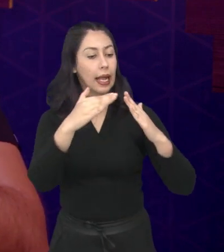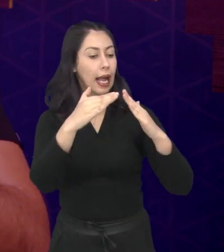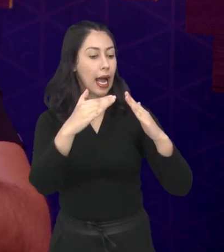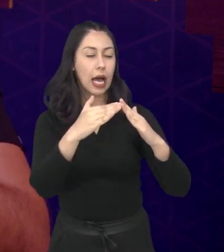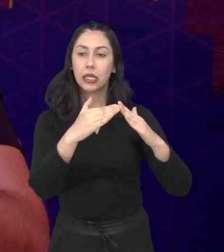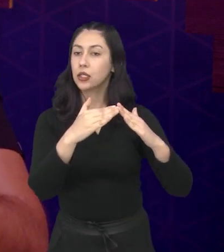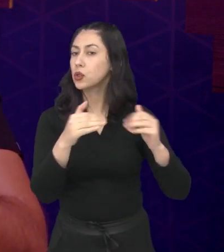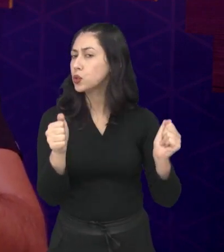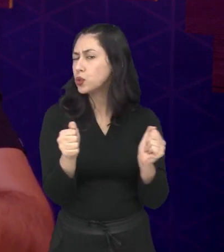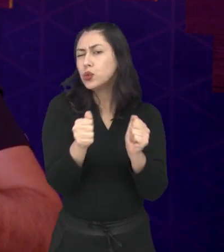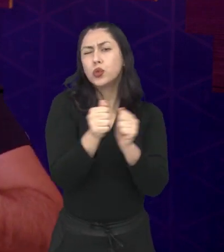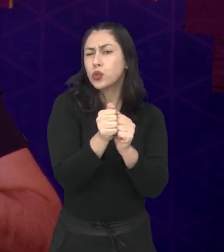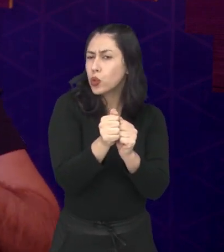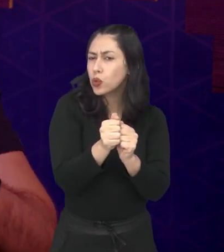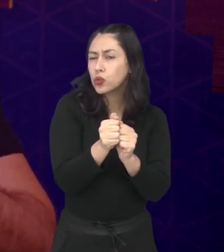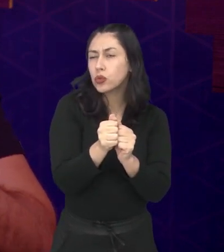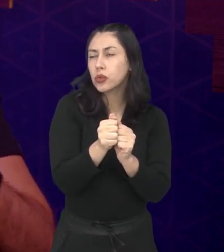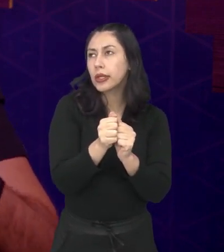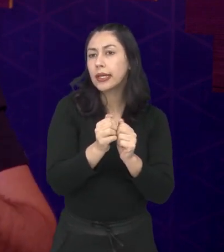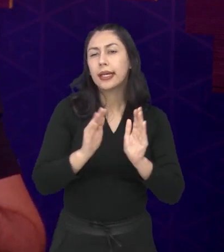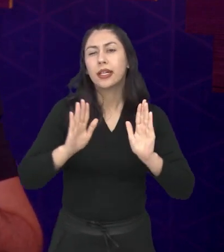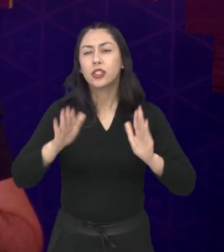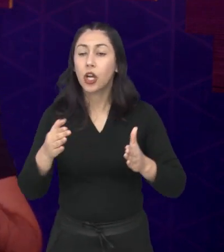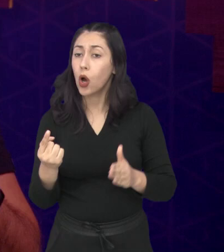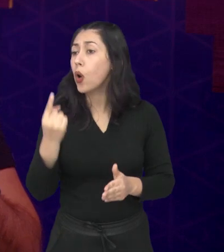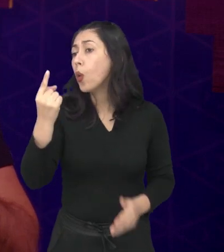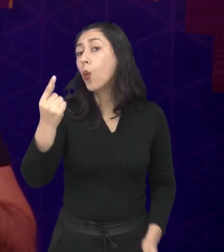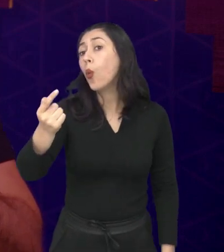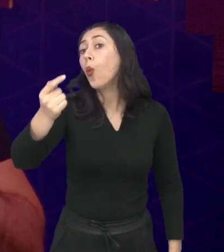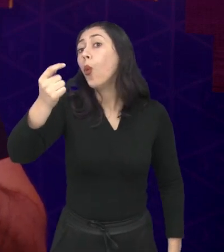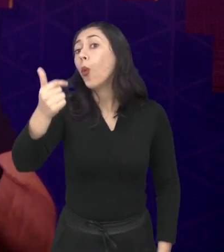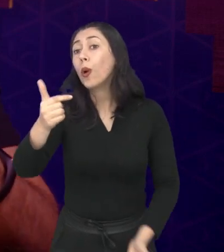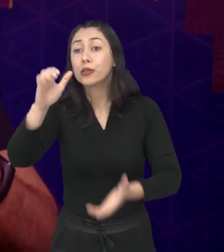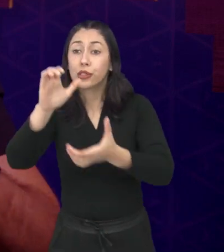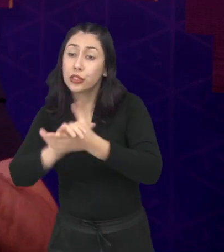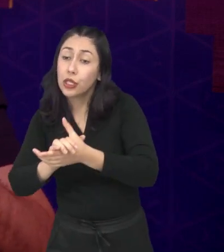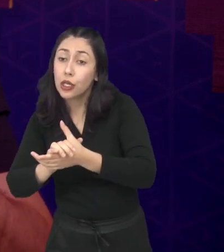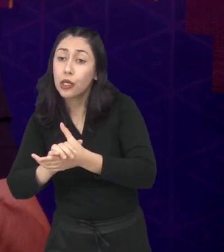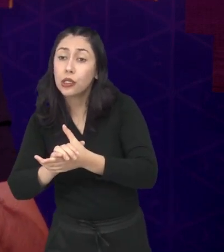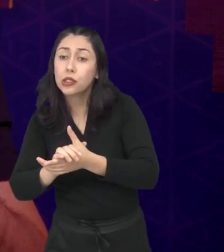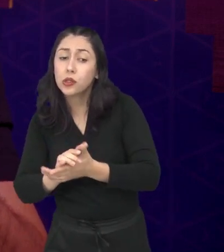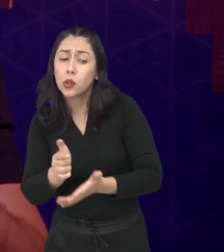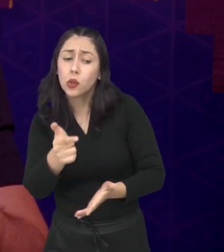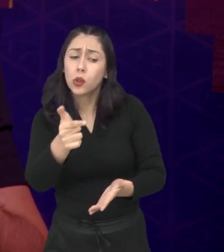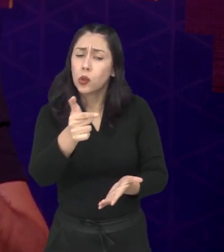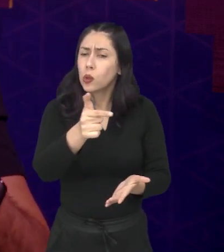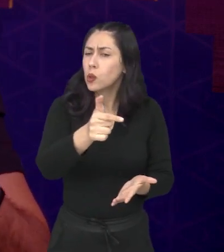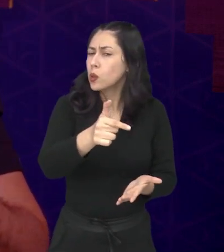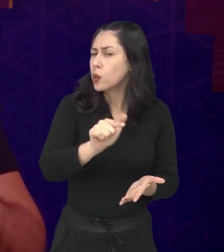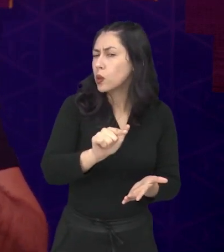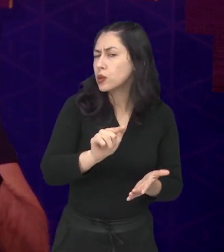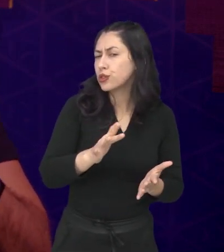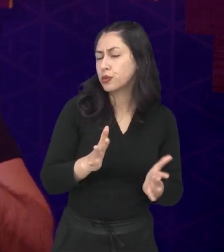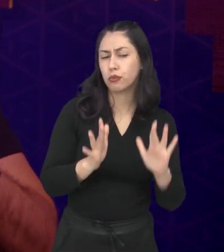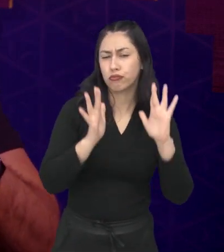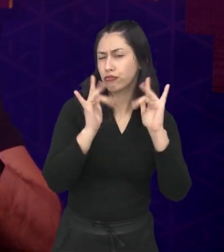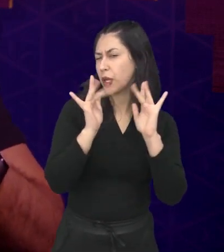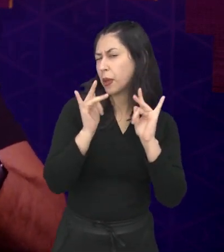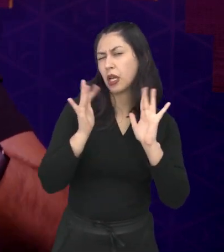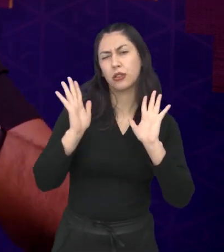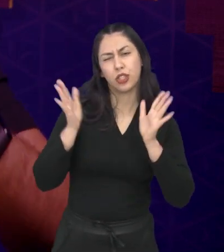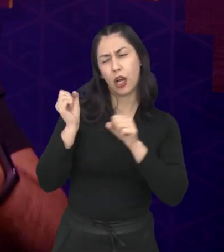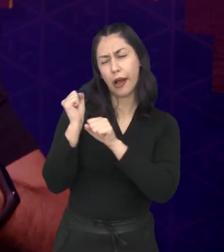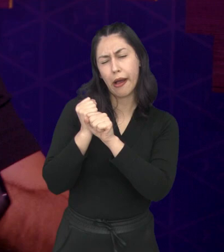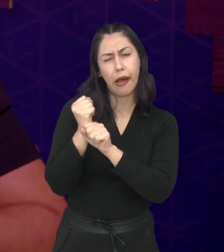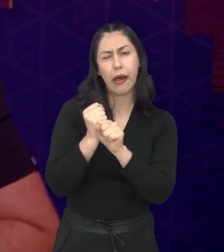morar juntos ali, e já estão ali nesse esquema de um já tá quase casando, já tem ali uma namorada